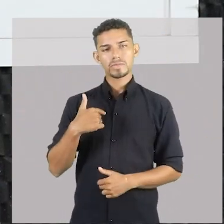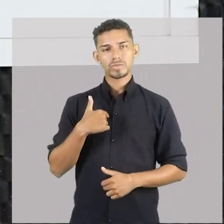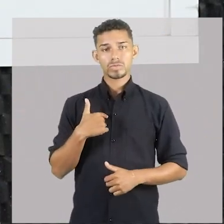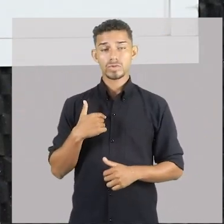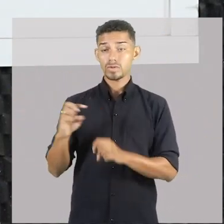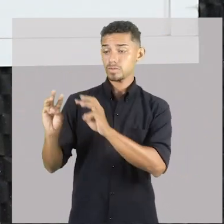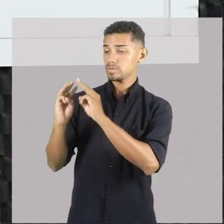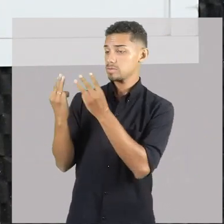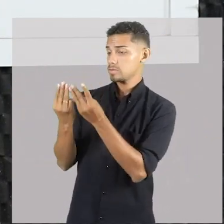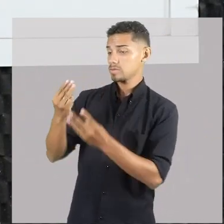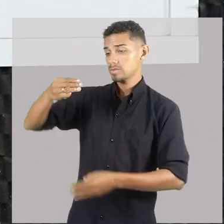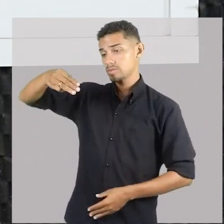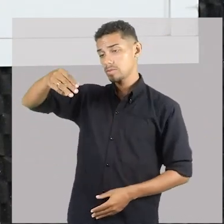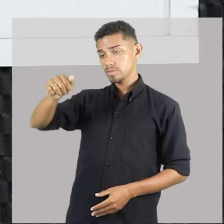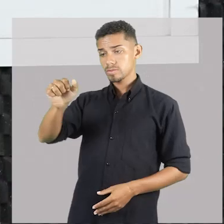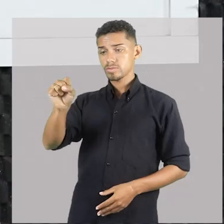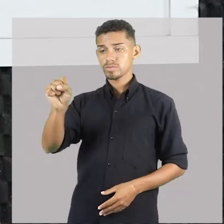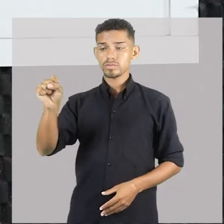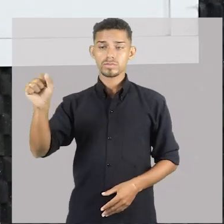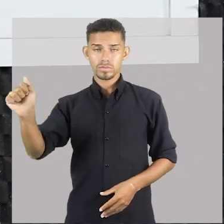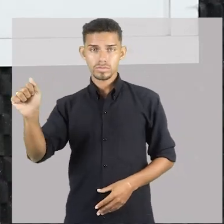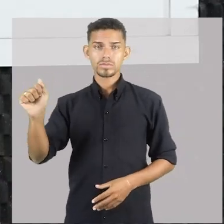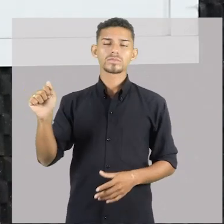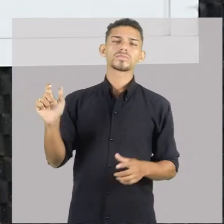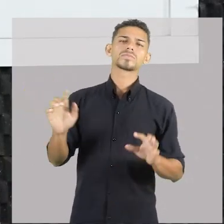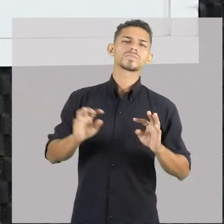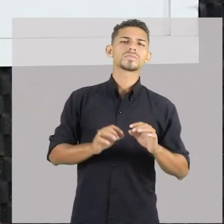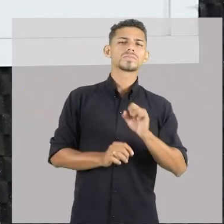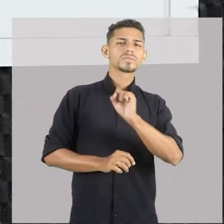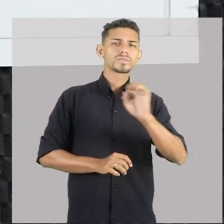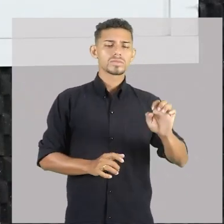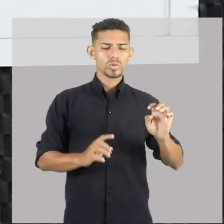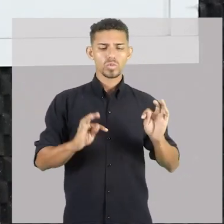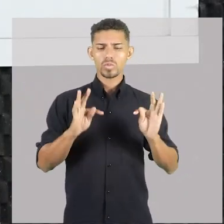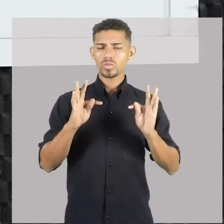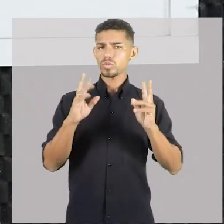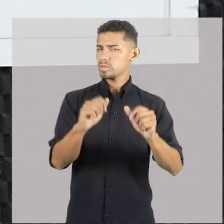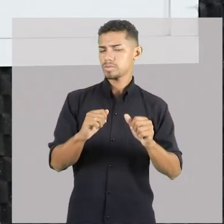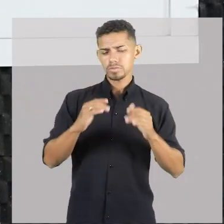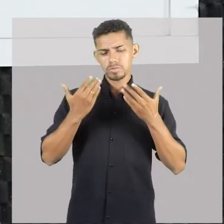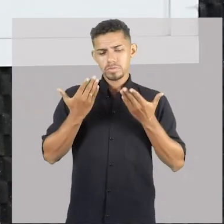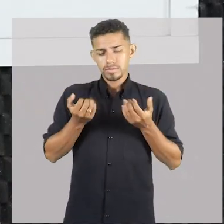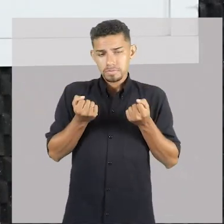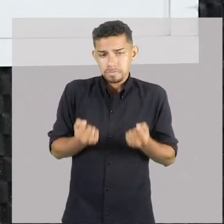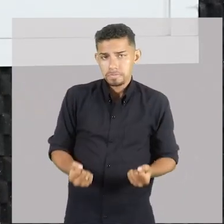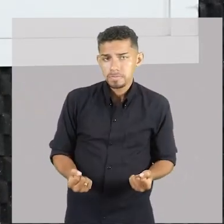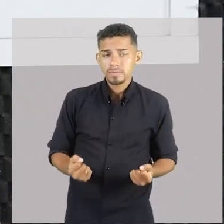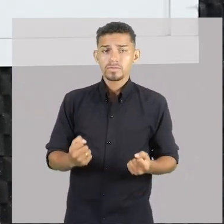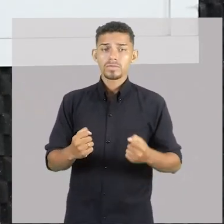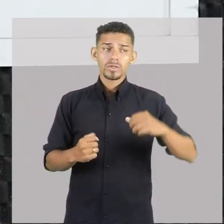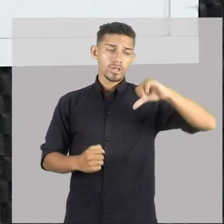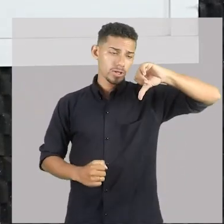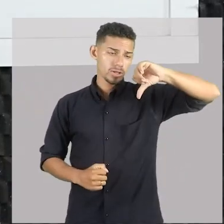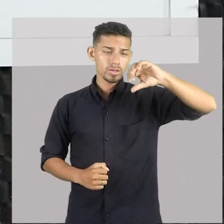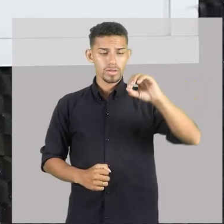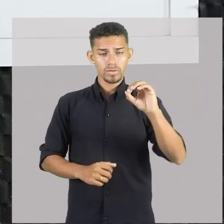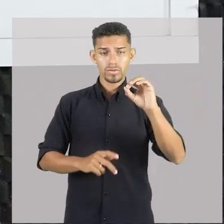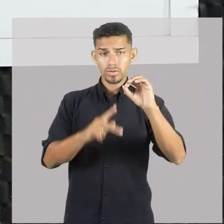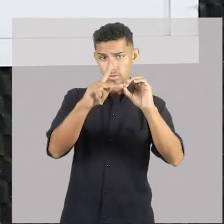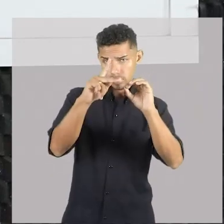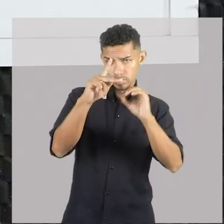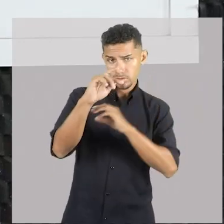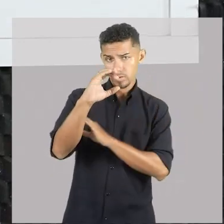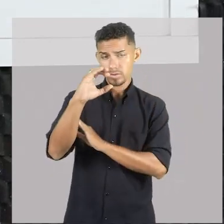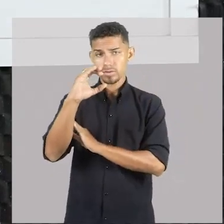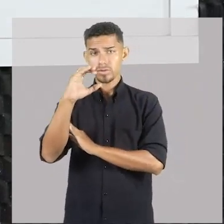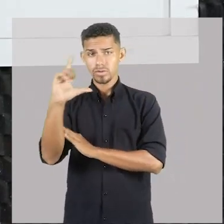massa, vamos supor que todo mundo tivesse a minha massa, em torno de 90 quilogramas. Aí aqui é a secção